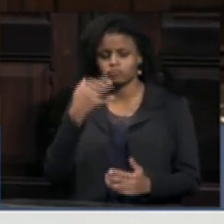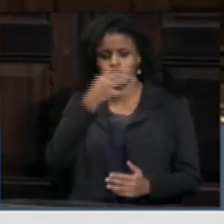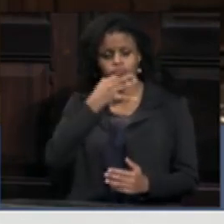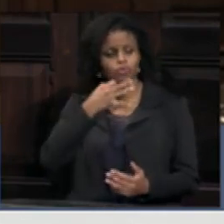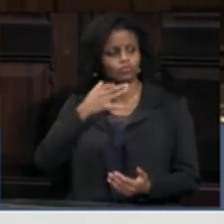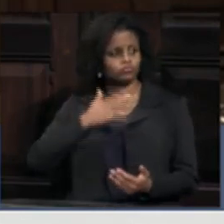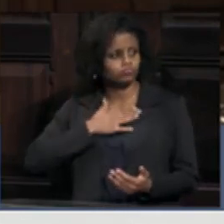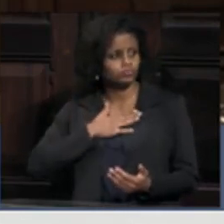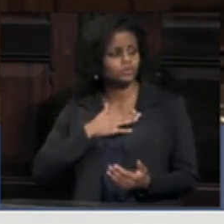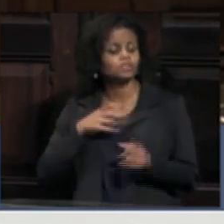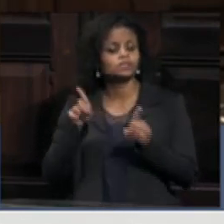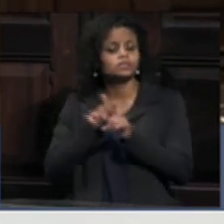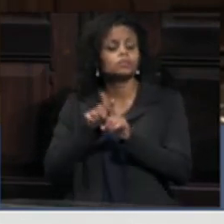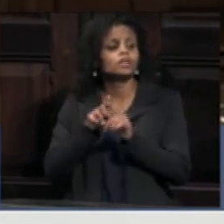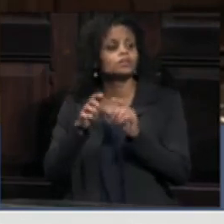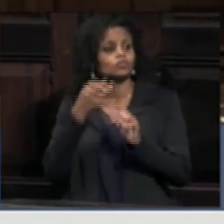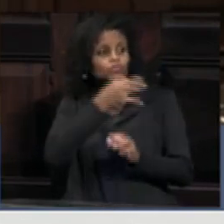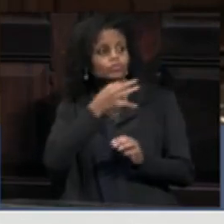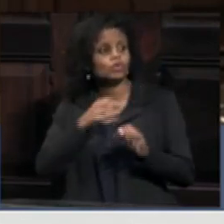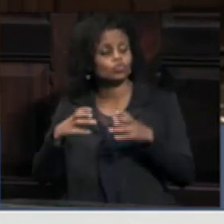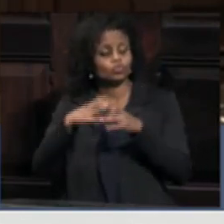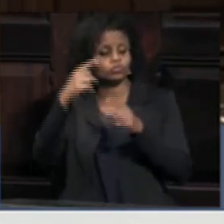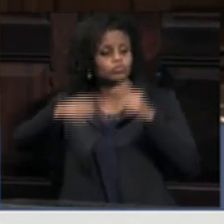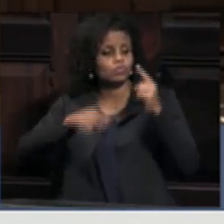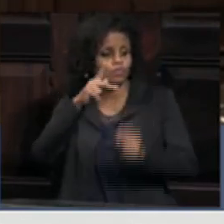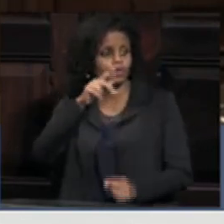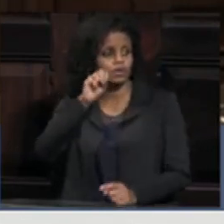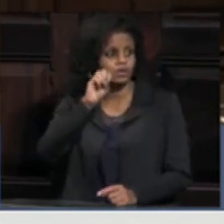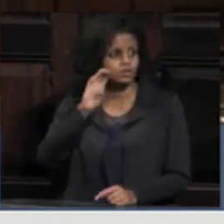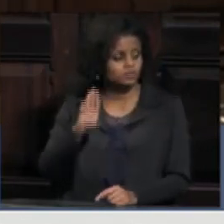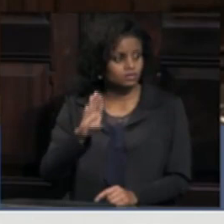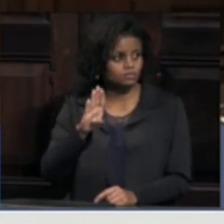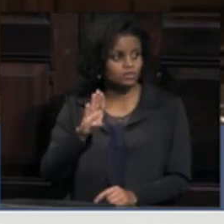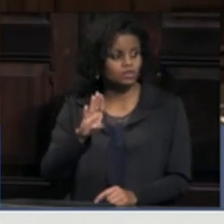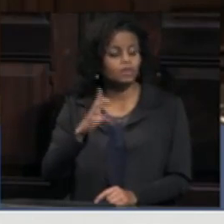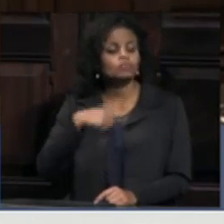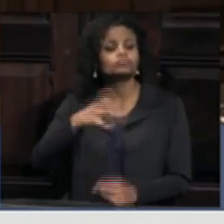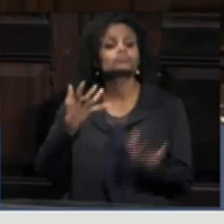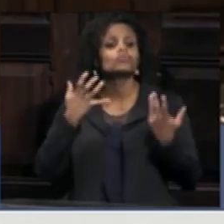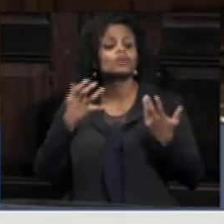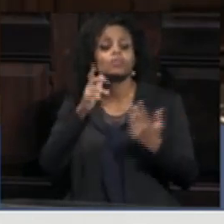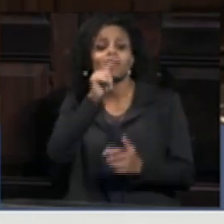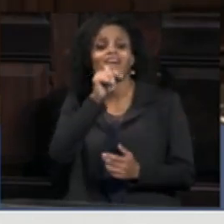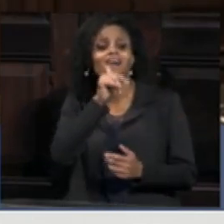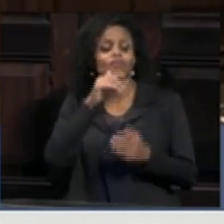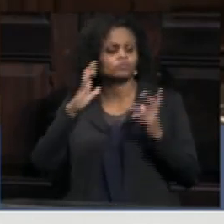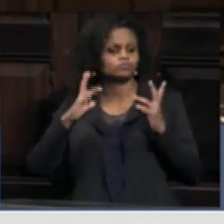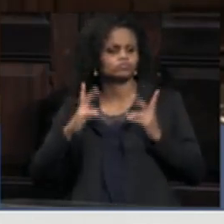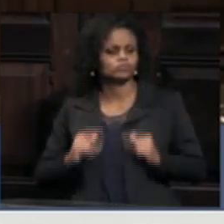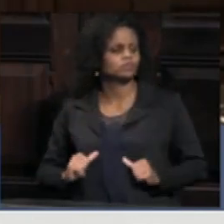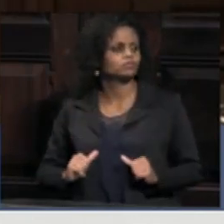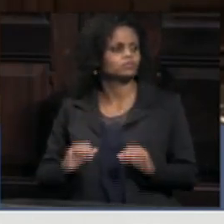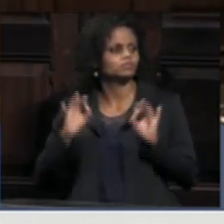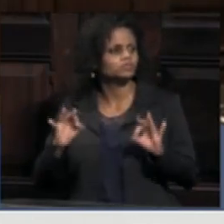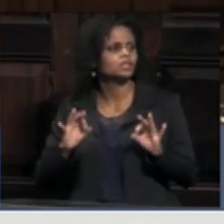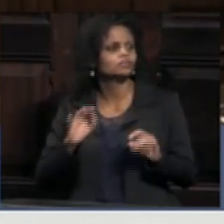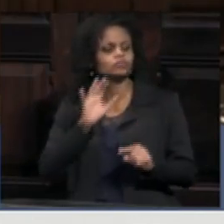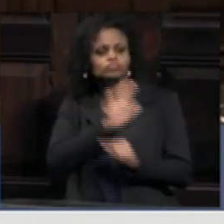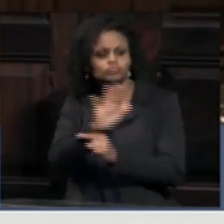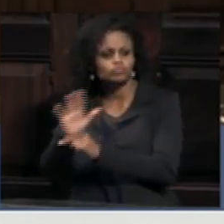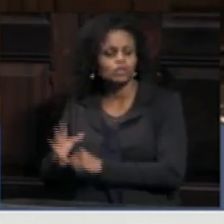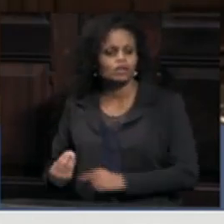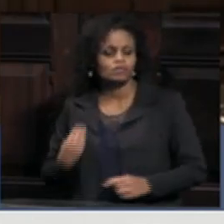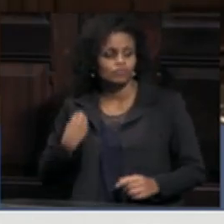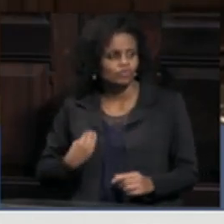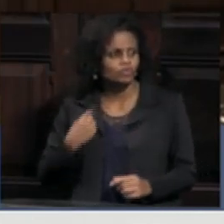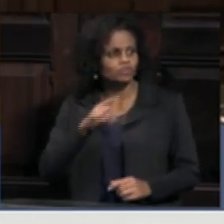é a posição do PSB, por uma água de qualidade, pelo direito à vida e pela SEDAI